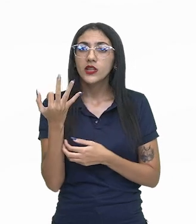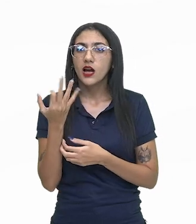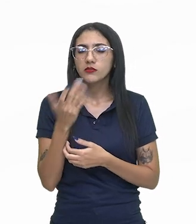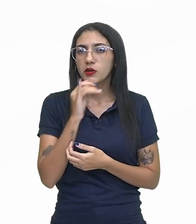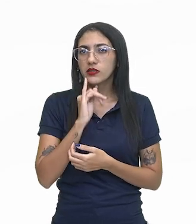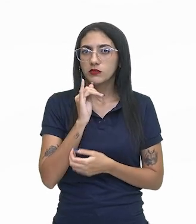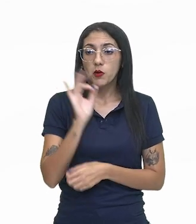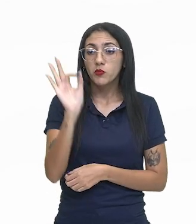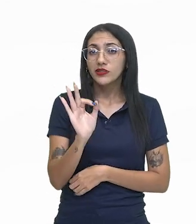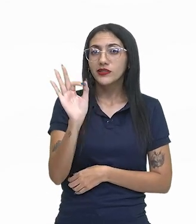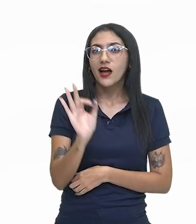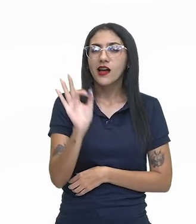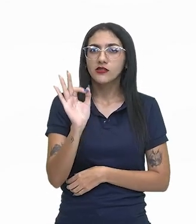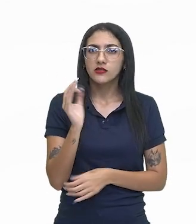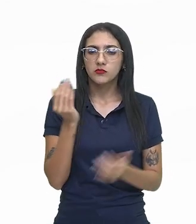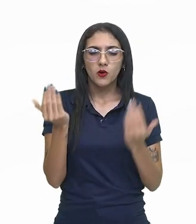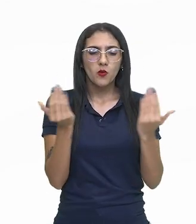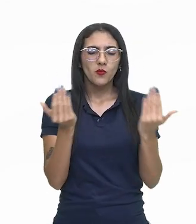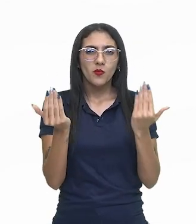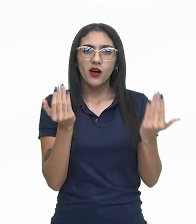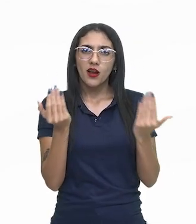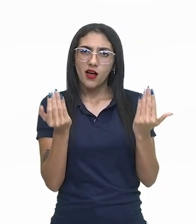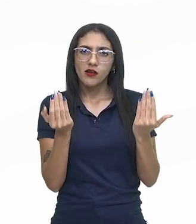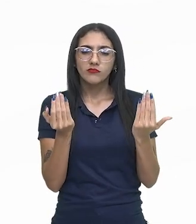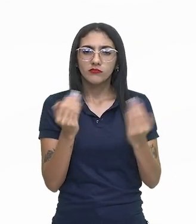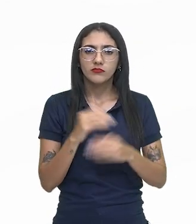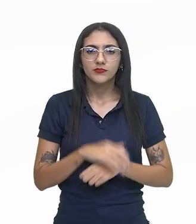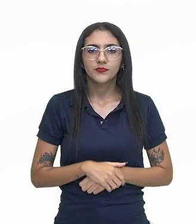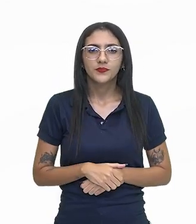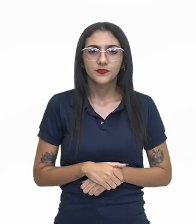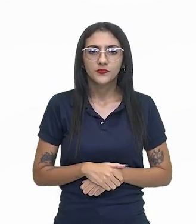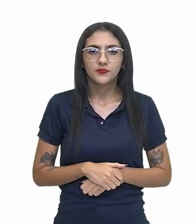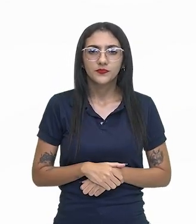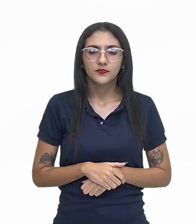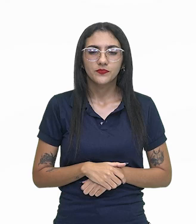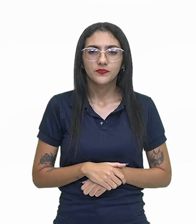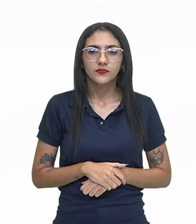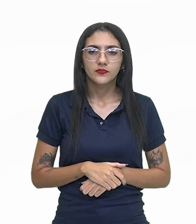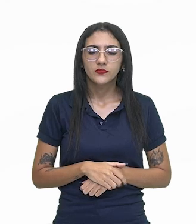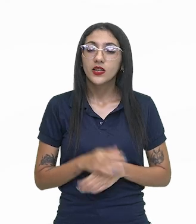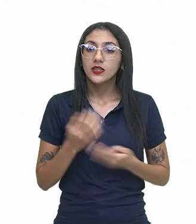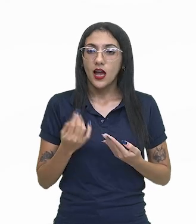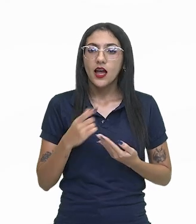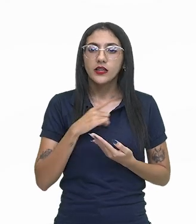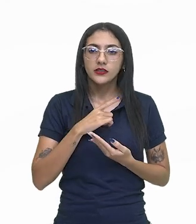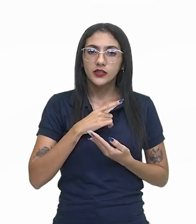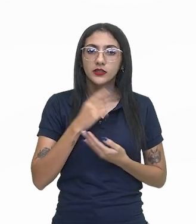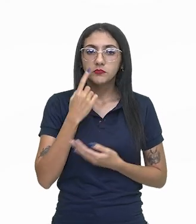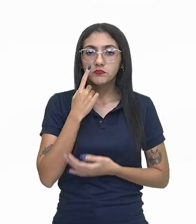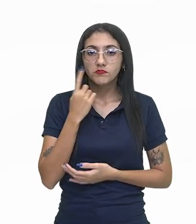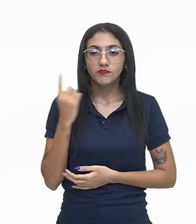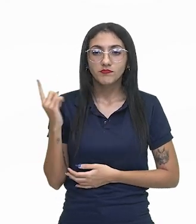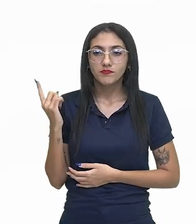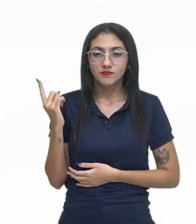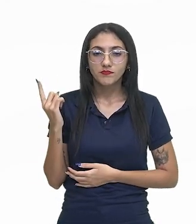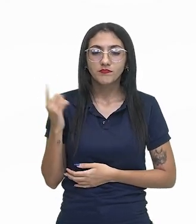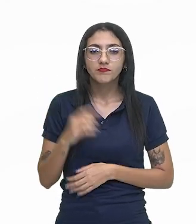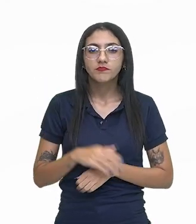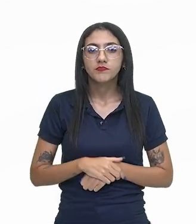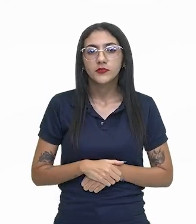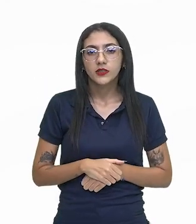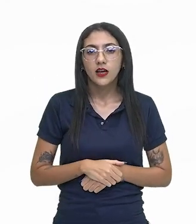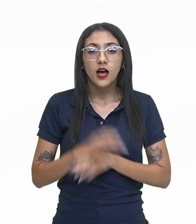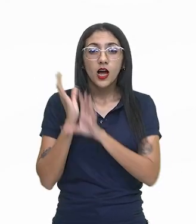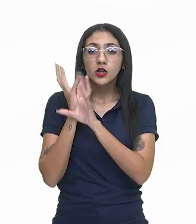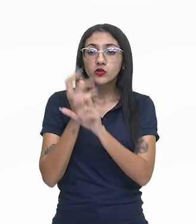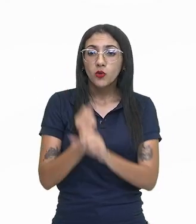índices, para facilitar a própria comparação, né? E a gente tem aí esses fatores que estão aparecendo na tela aí, como é o caso da renda